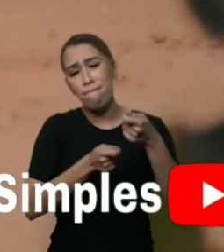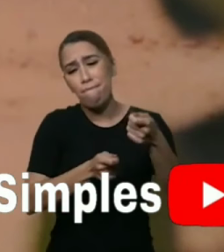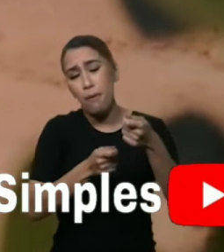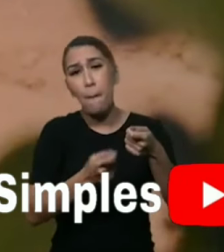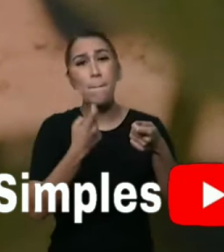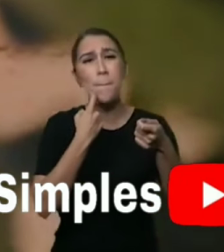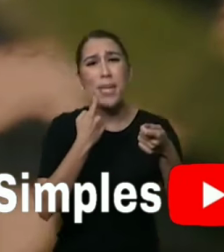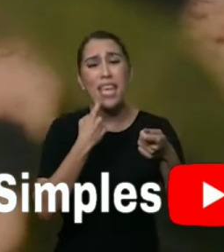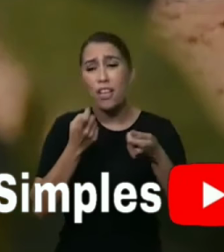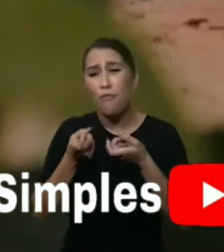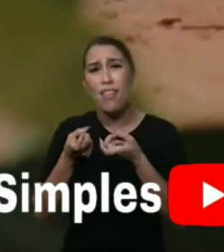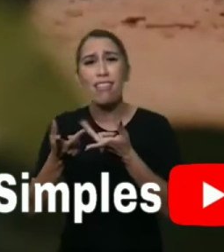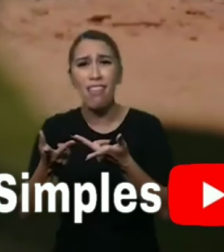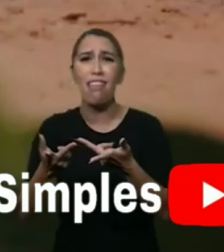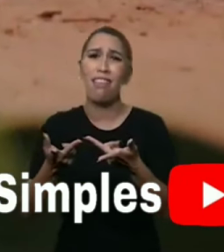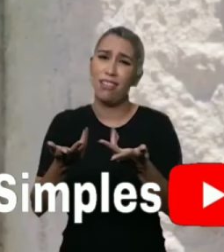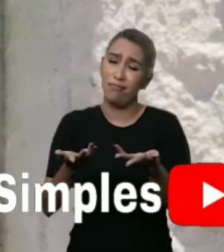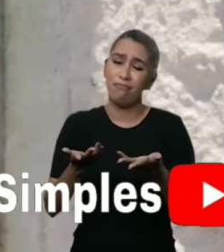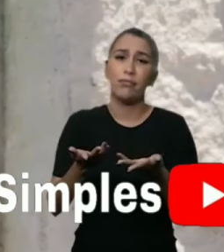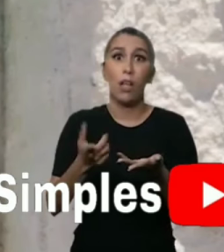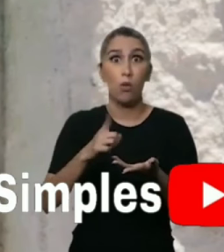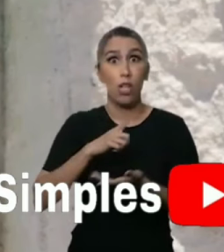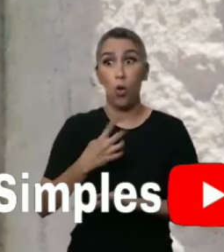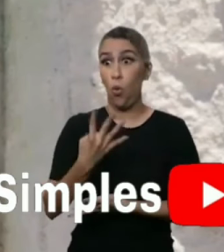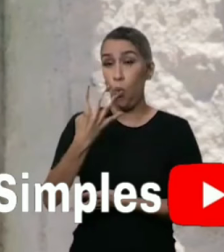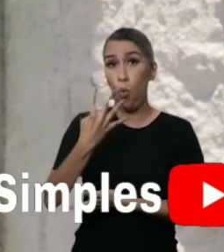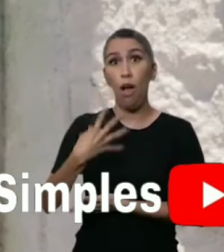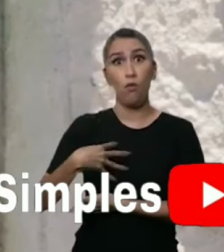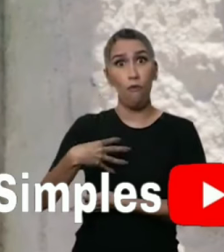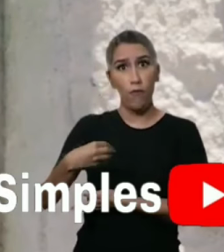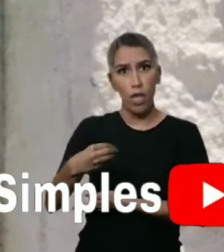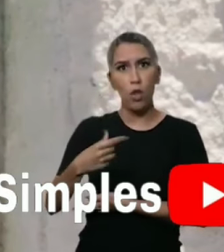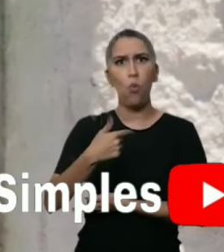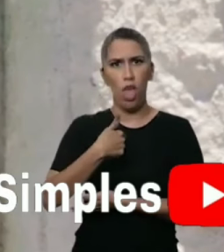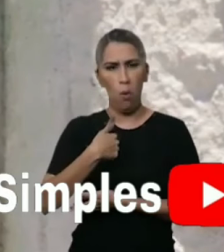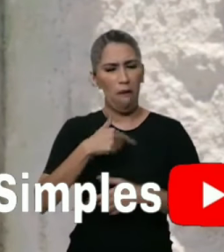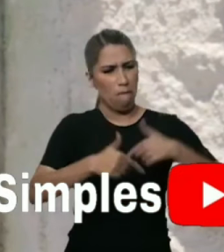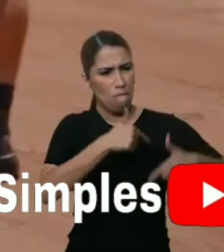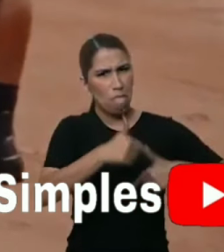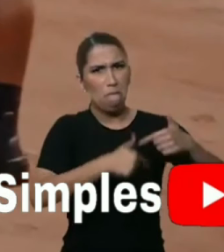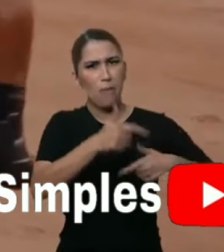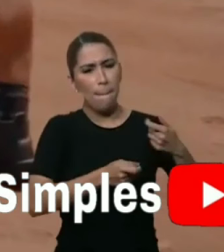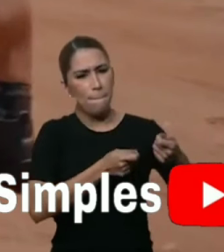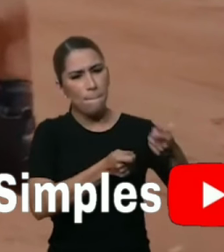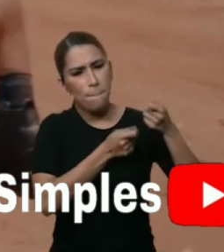arrumar o dinheiro dos filhos, né? Que eu fui, os meus filhos, foi, 4 filhos, foram criados com dinheiro de peixe.